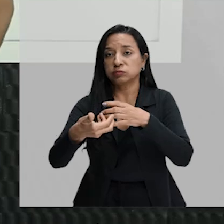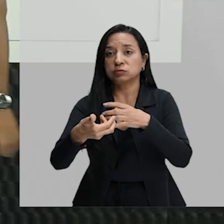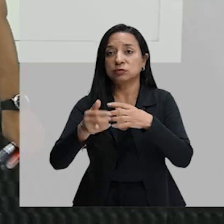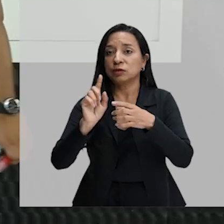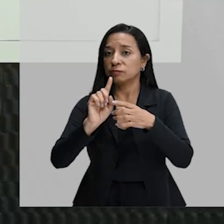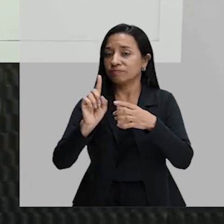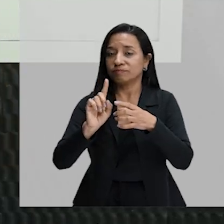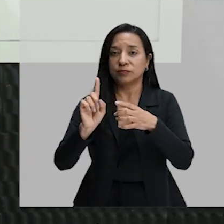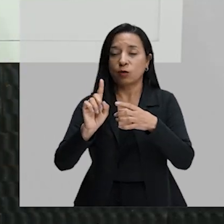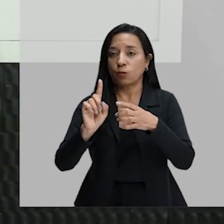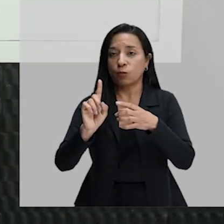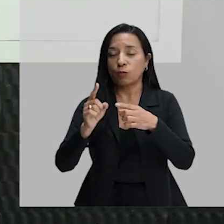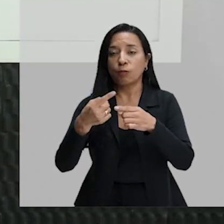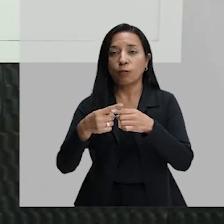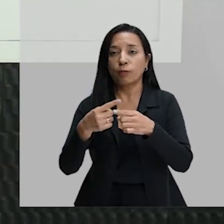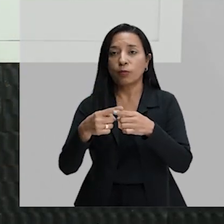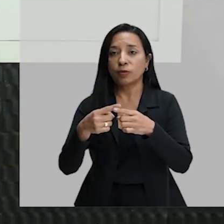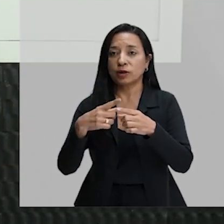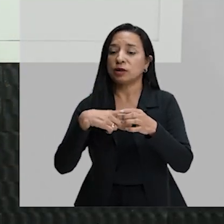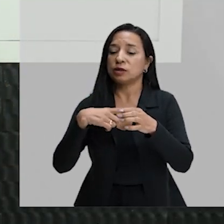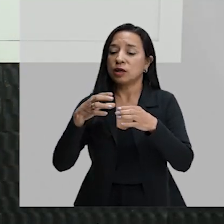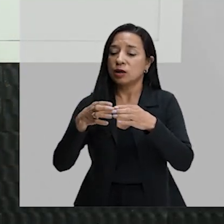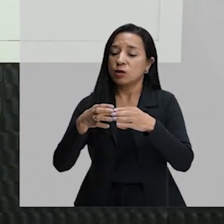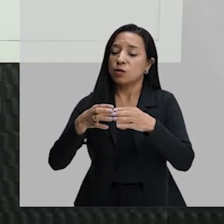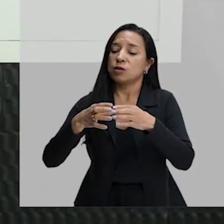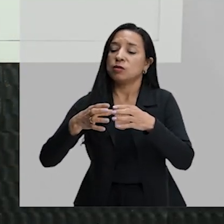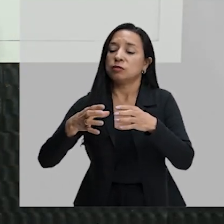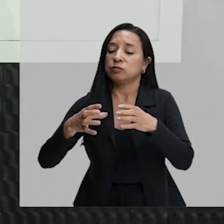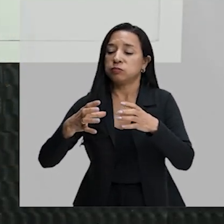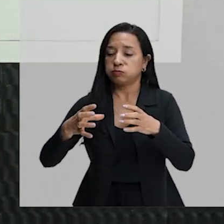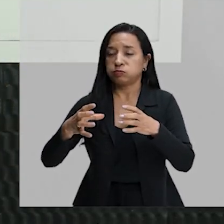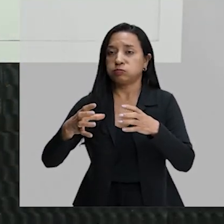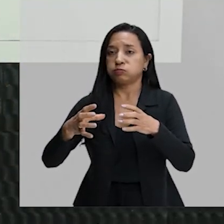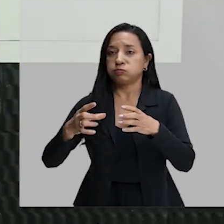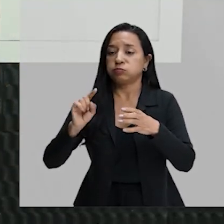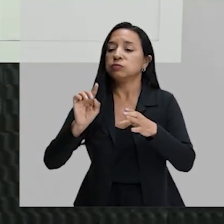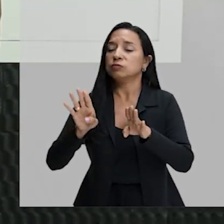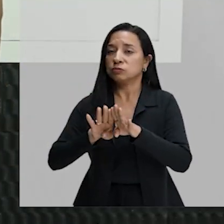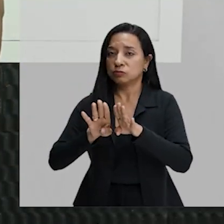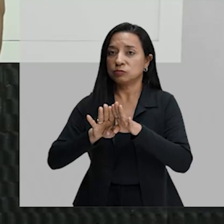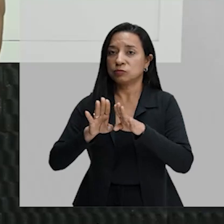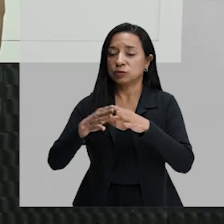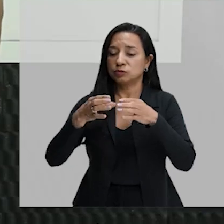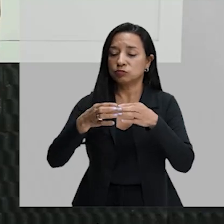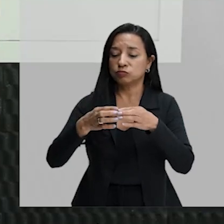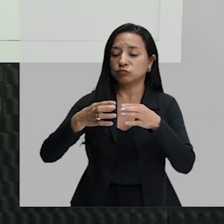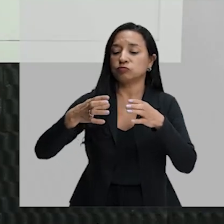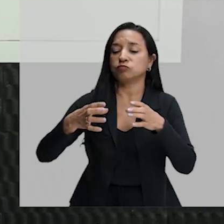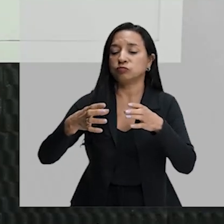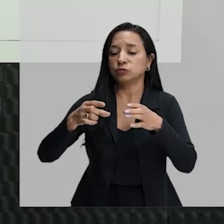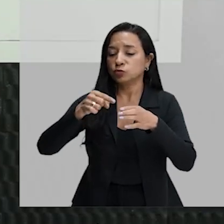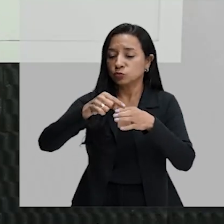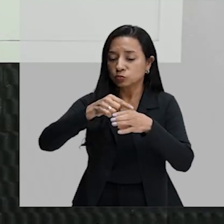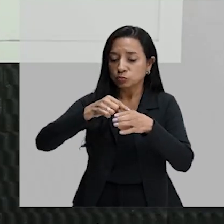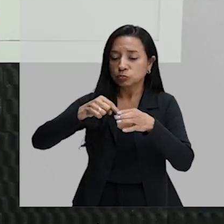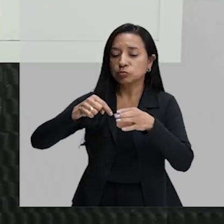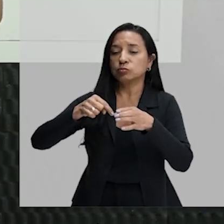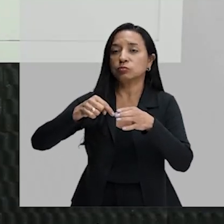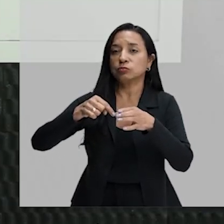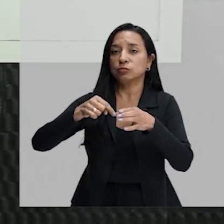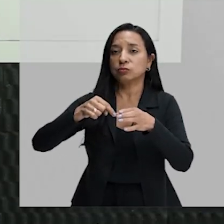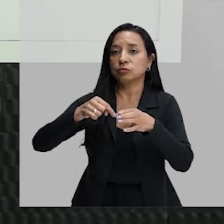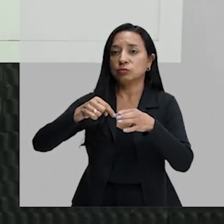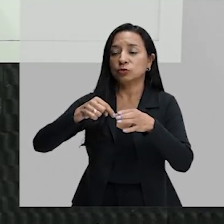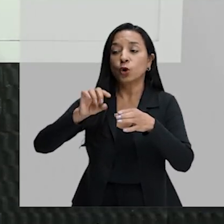não, porque houve uma dilatação do recipiente também. Tá certo?